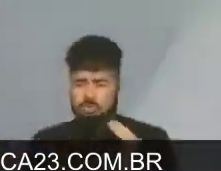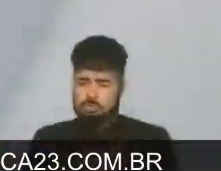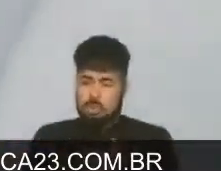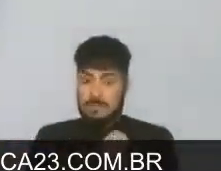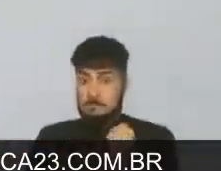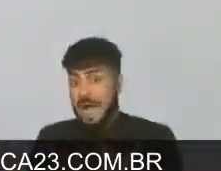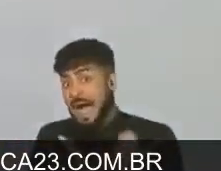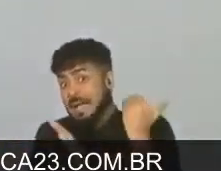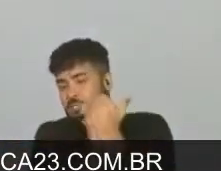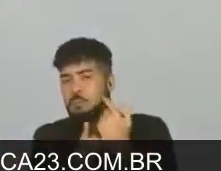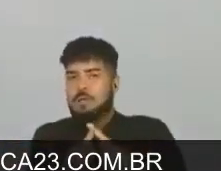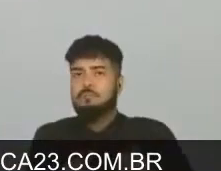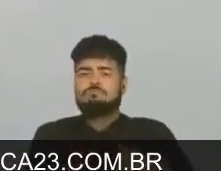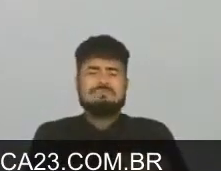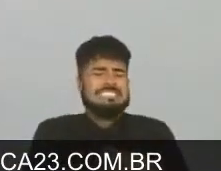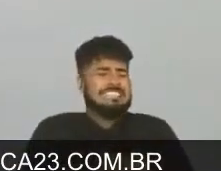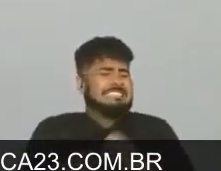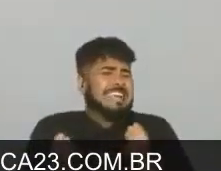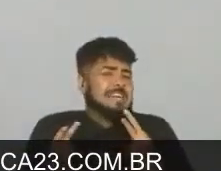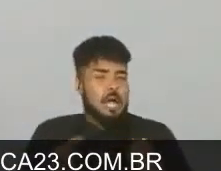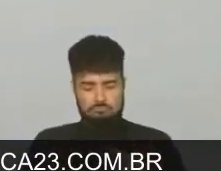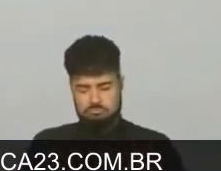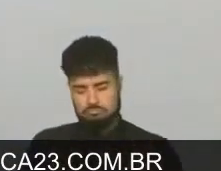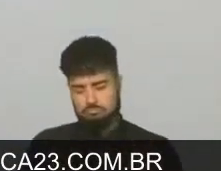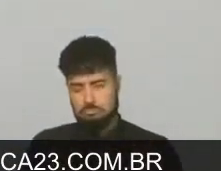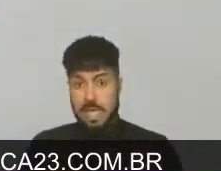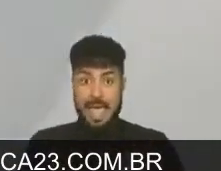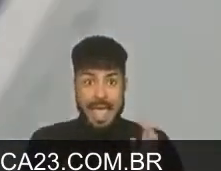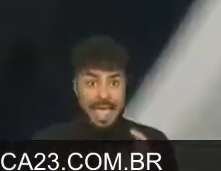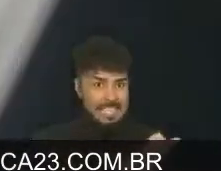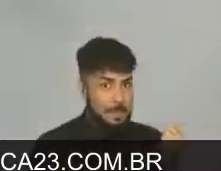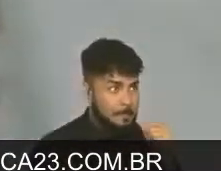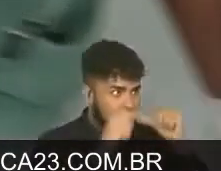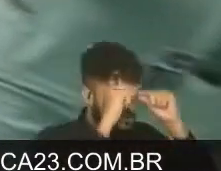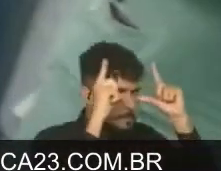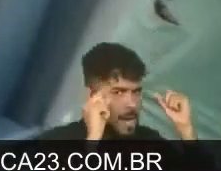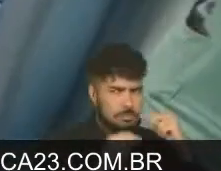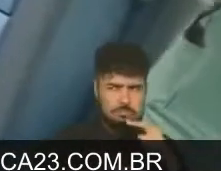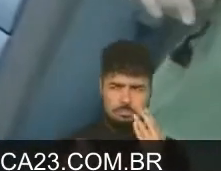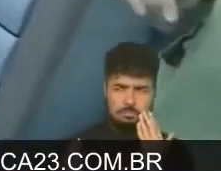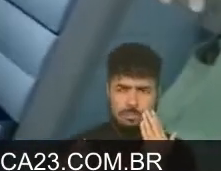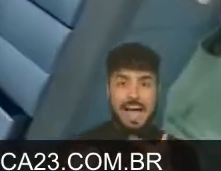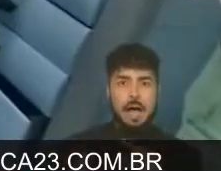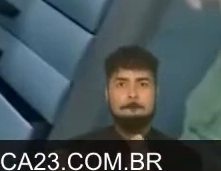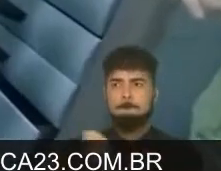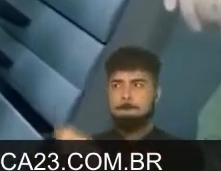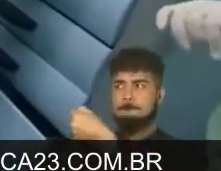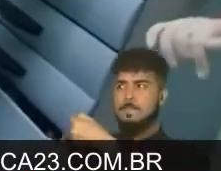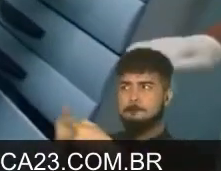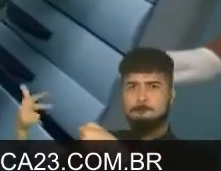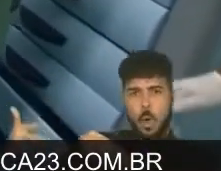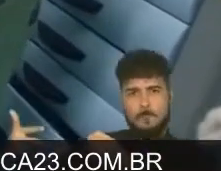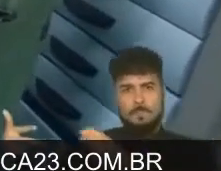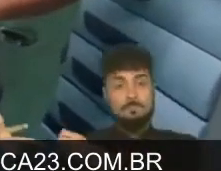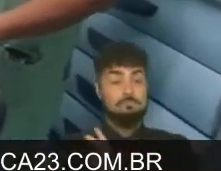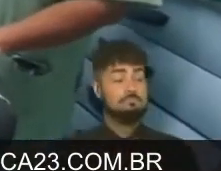As cenas do estupro foram registradas pela equipe de enfermagem, que desconfiava do comportamento do anestesista e de procedimentos que